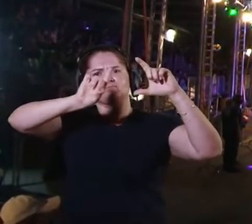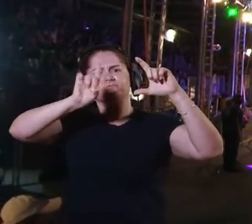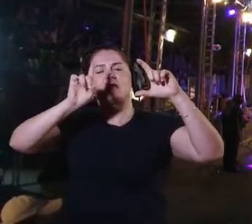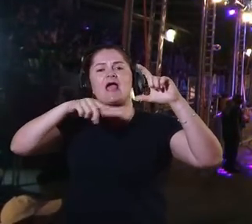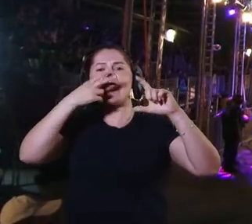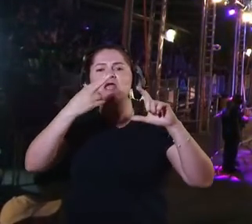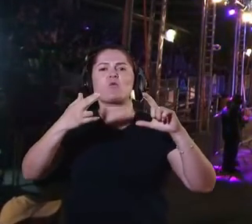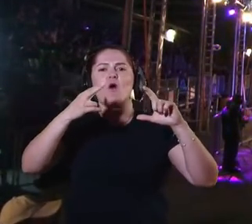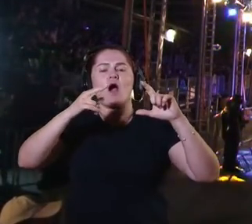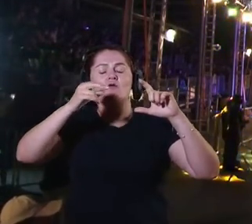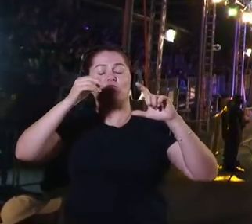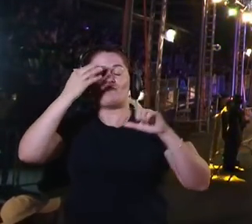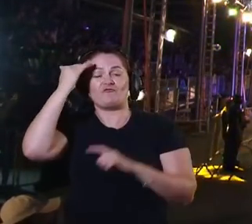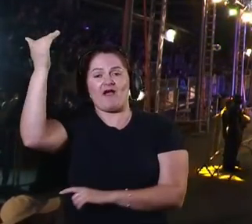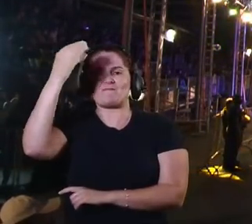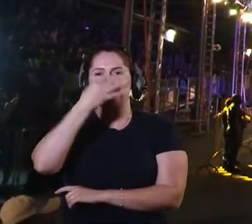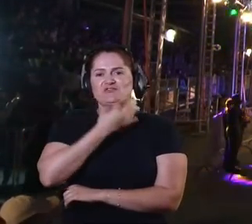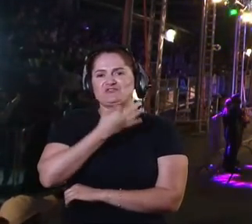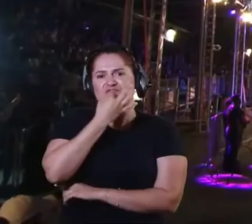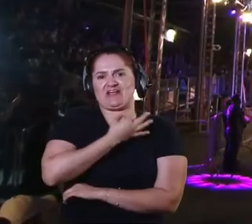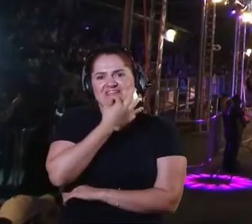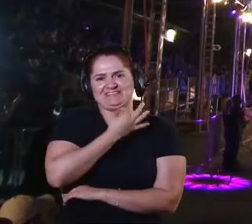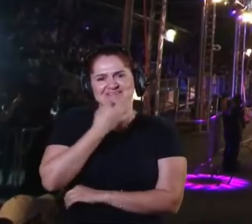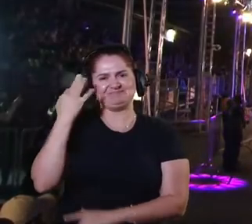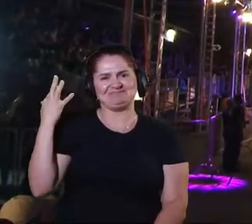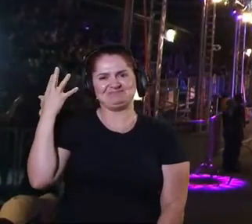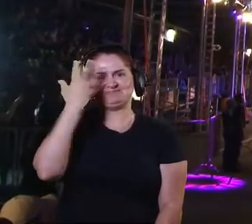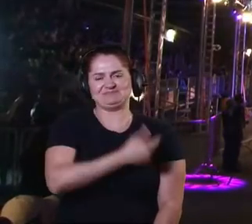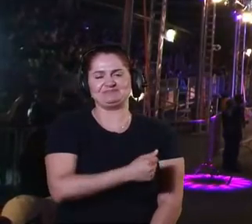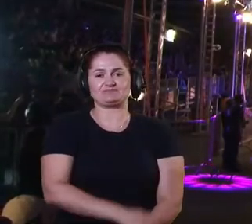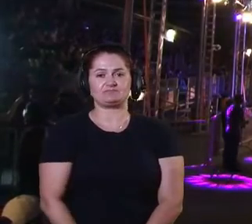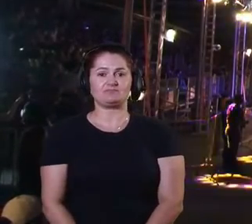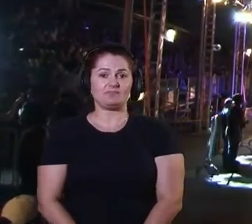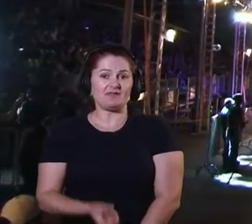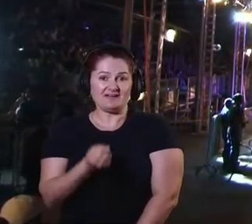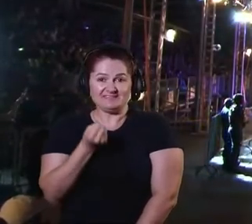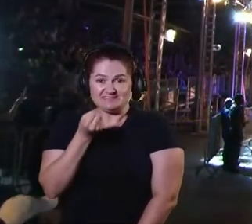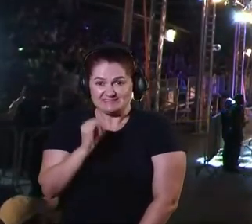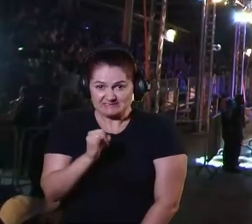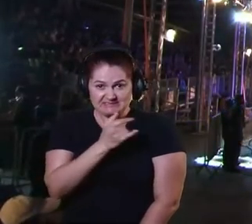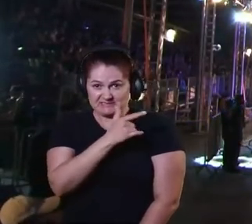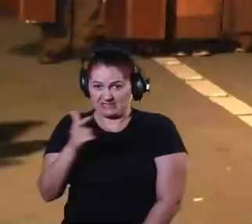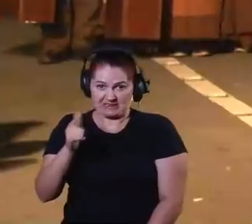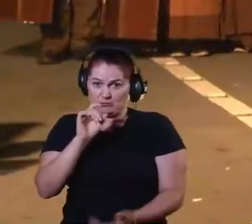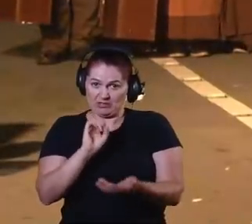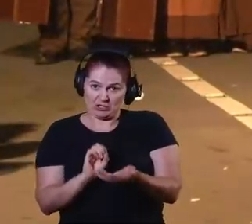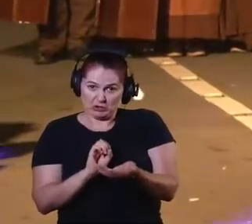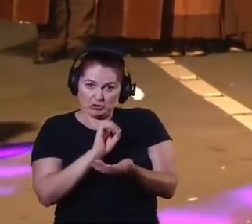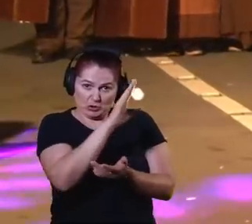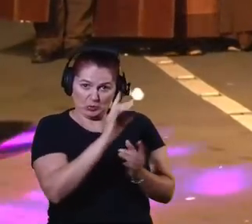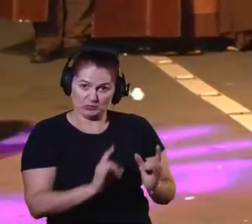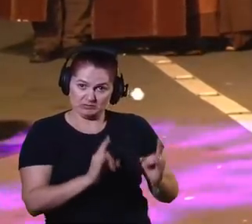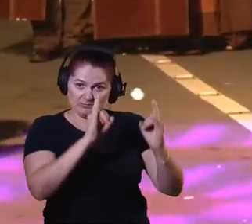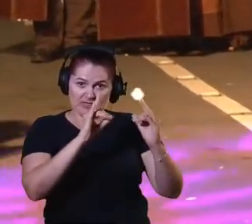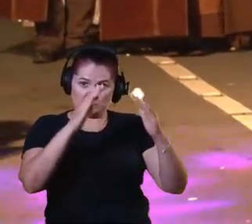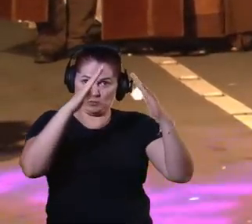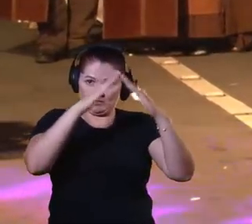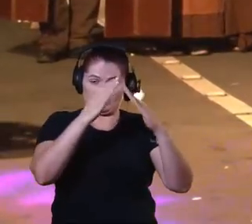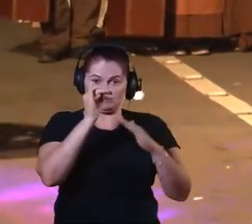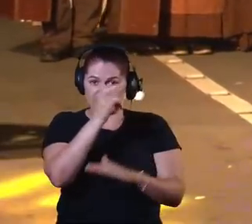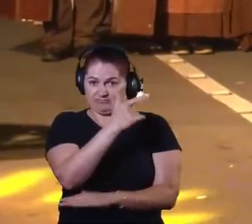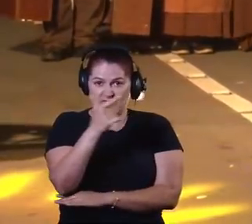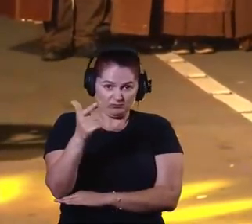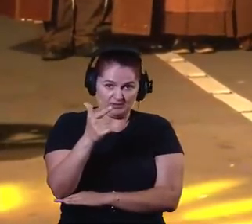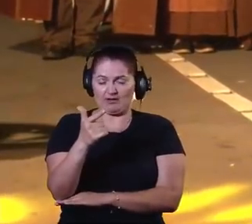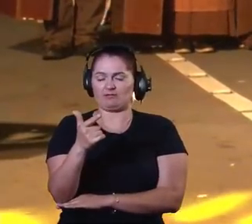de Caxias do Sul. Se não tivesse nenhuma luz naquele prédio da Eberle, se nada estivesse que